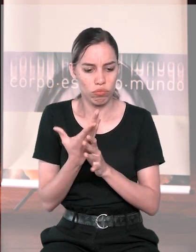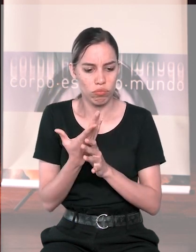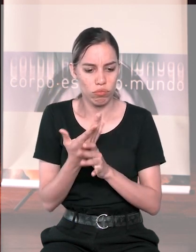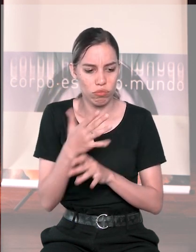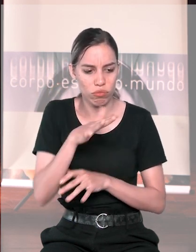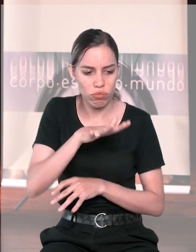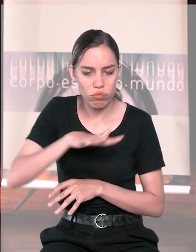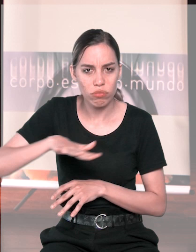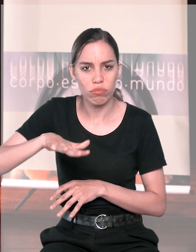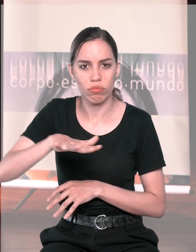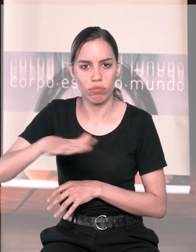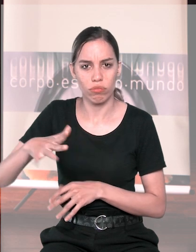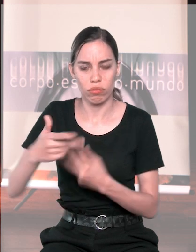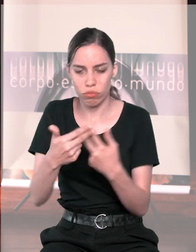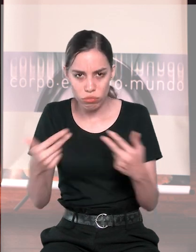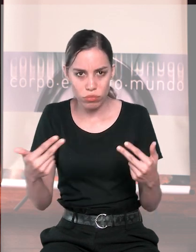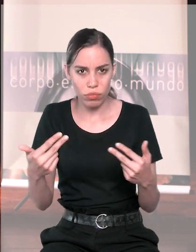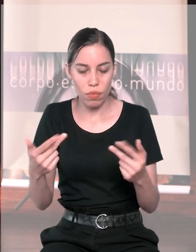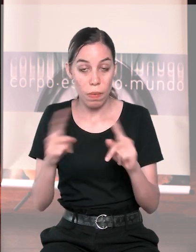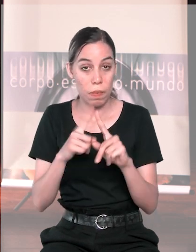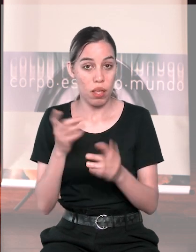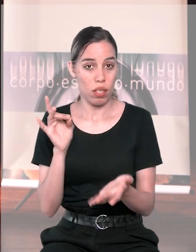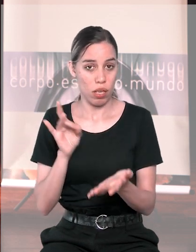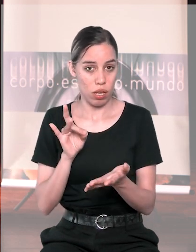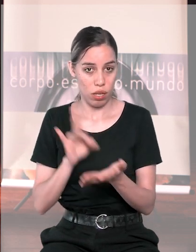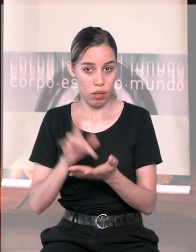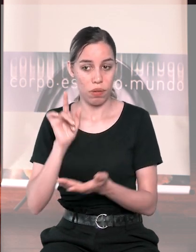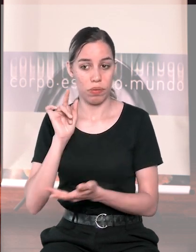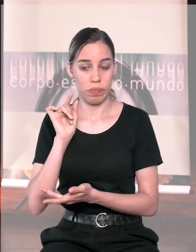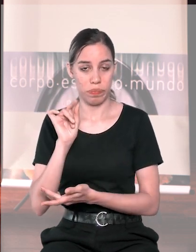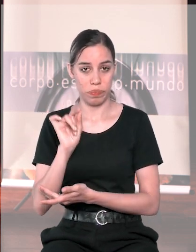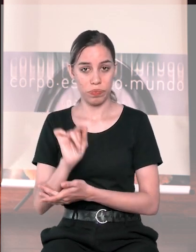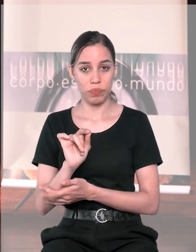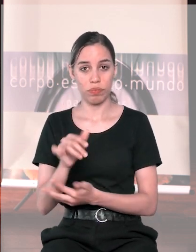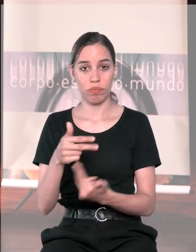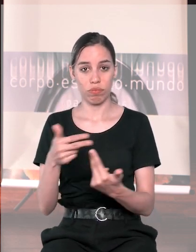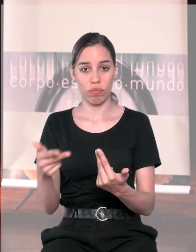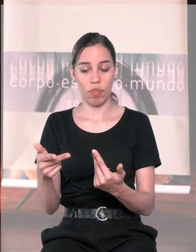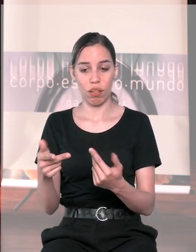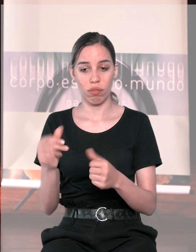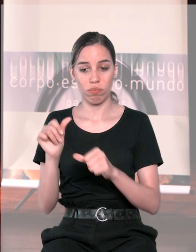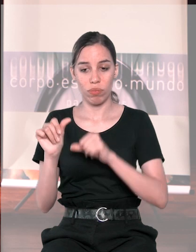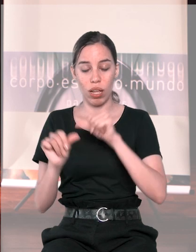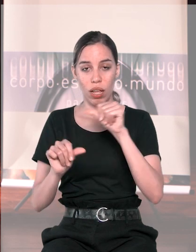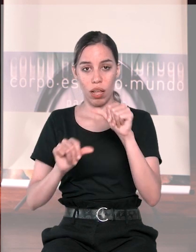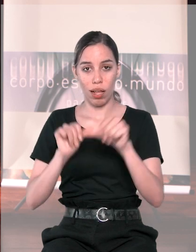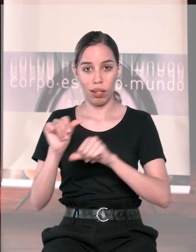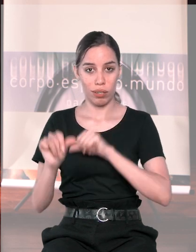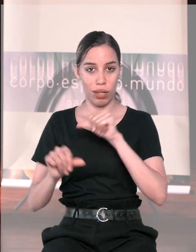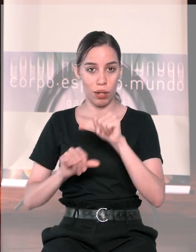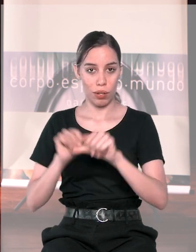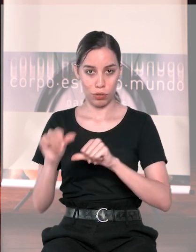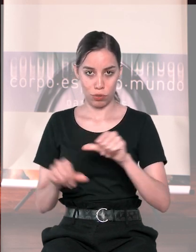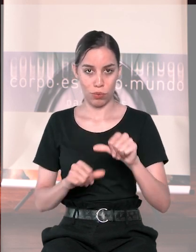coisas. Né? Mas, de fato, a questão é que as coisas transcendem, né? As coisas estão para além